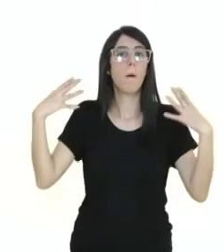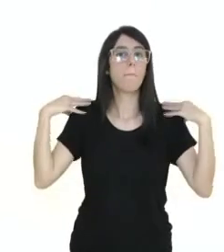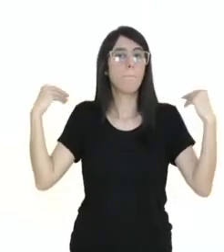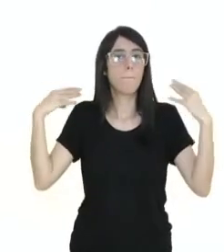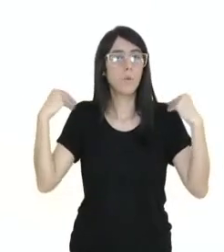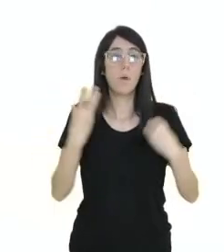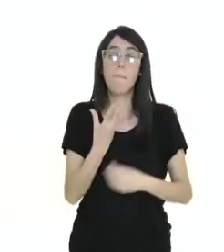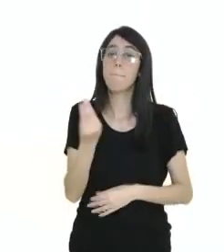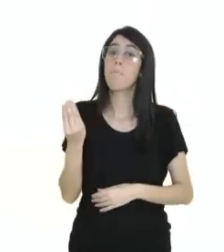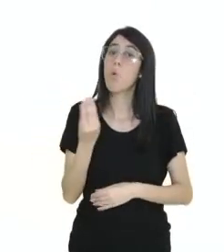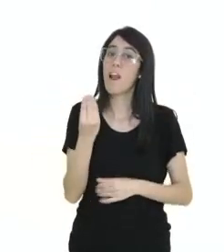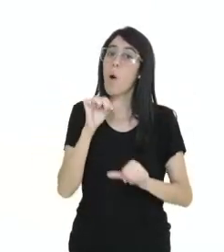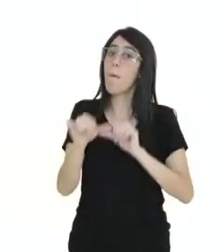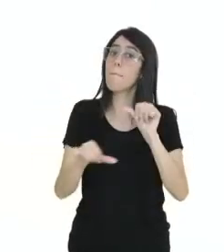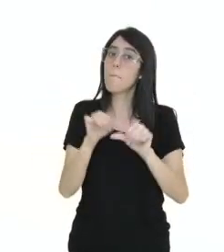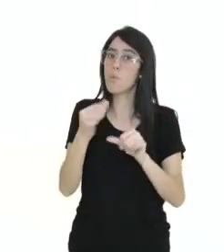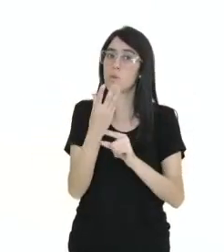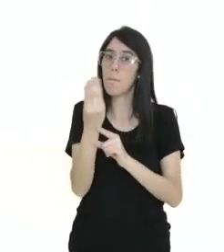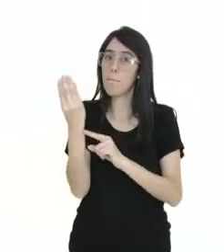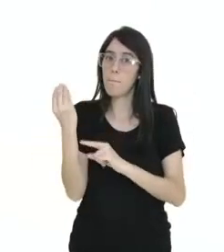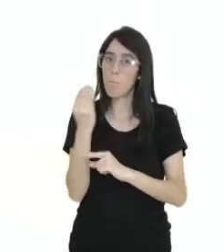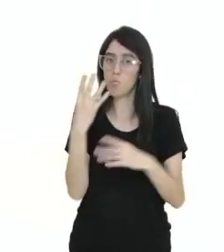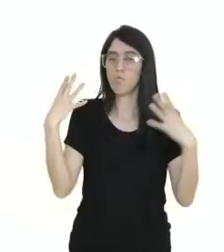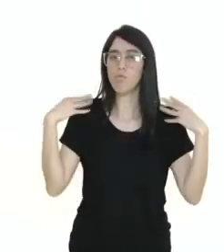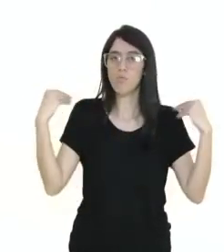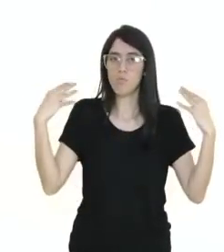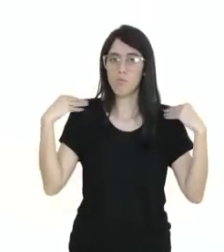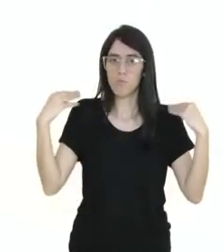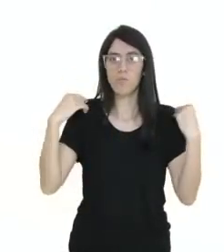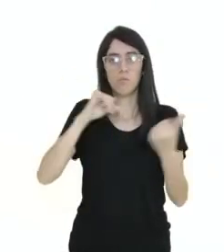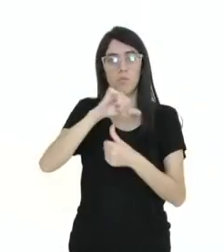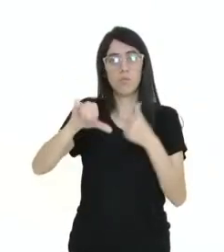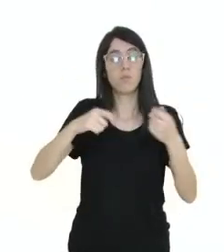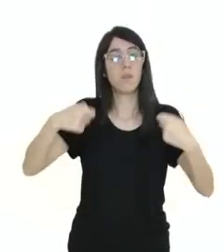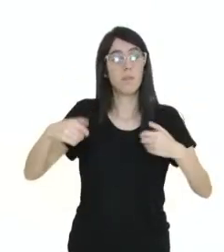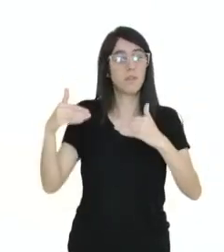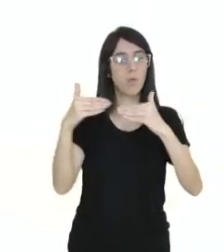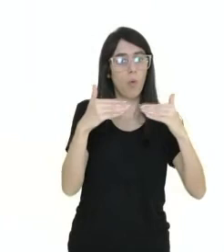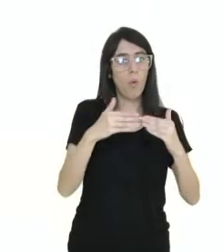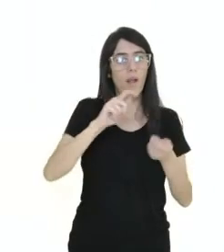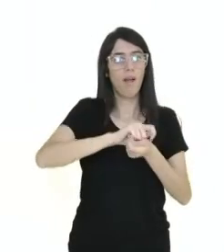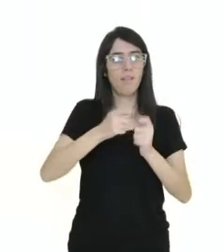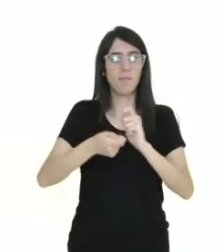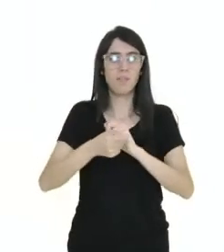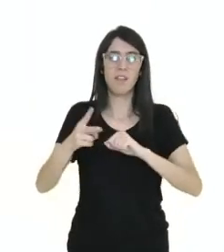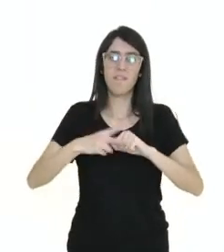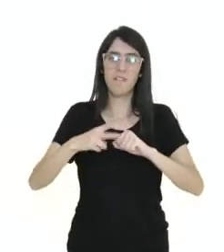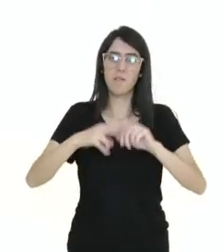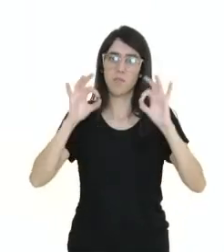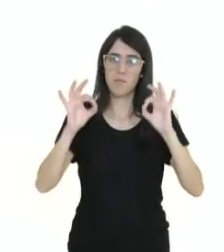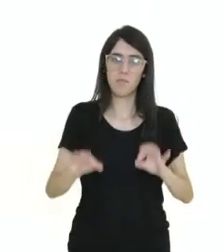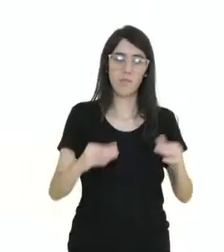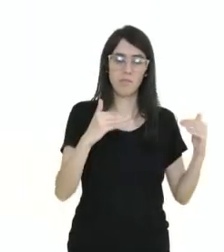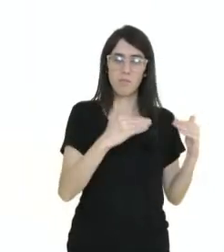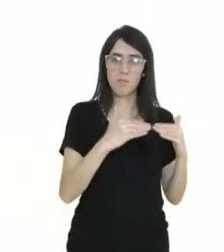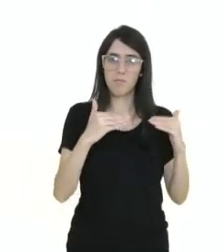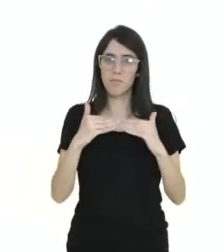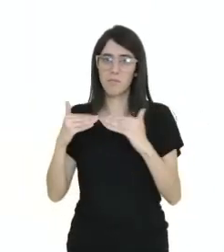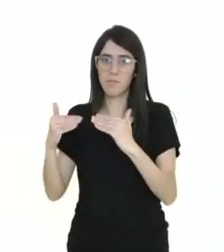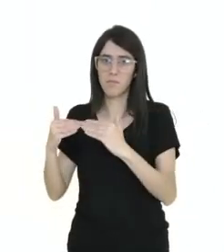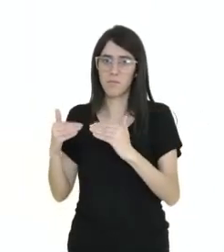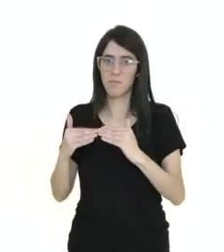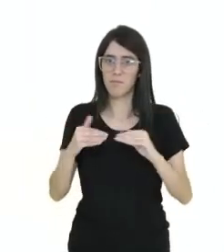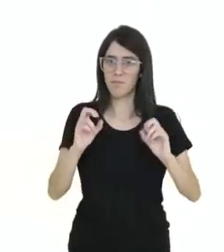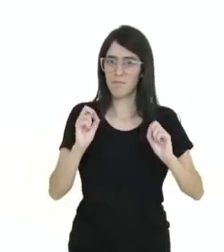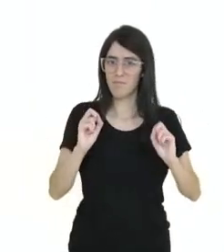no plural, ou seja, os motoristas, fazendo também as adequações necessárias para estabelecer